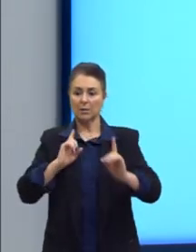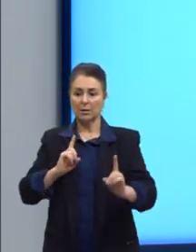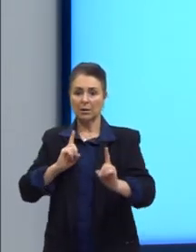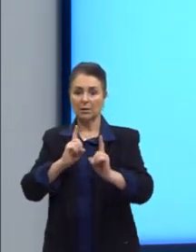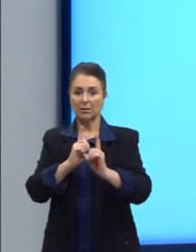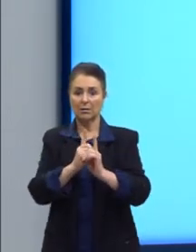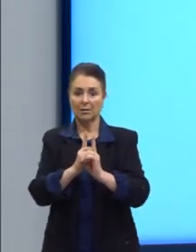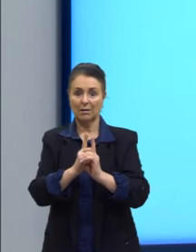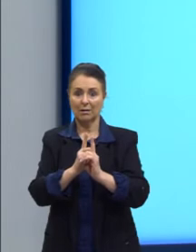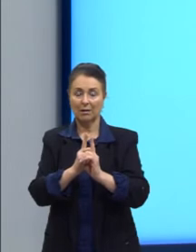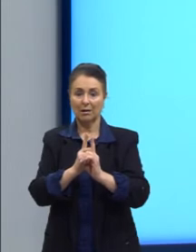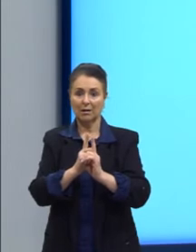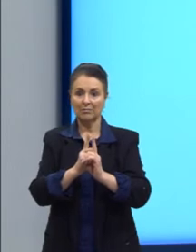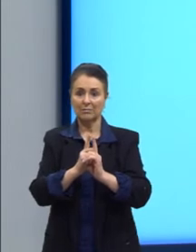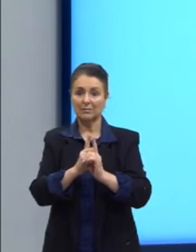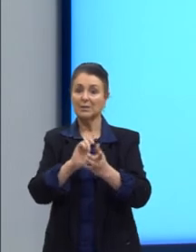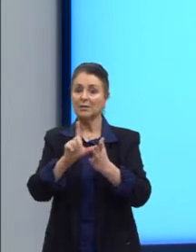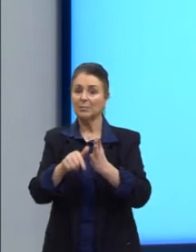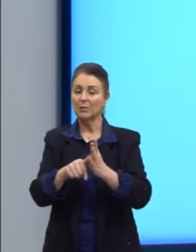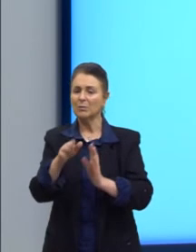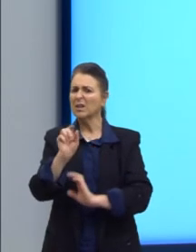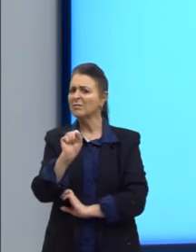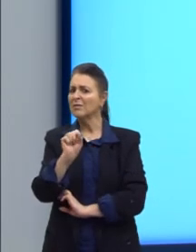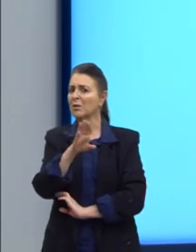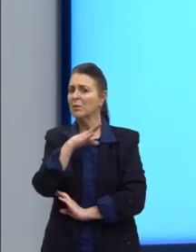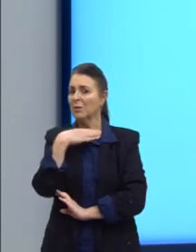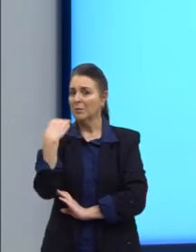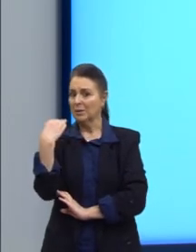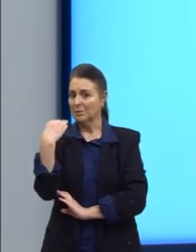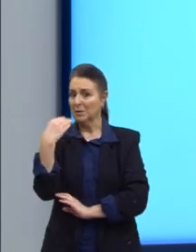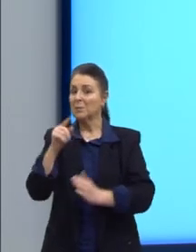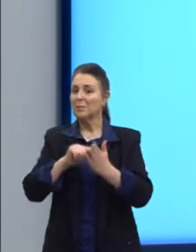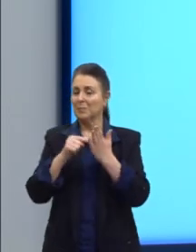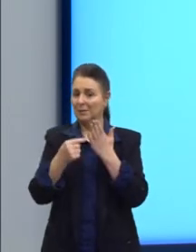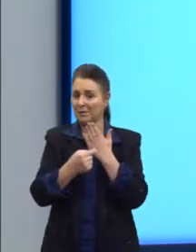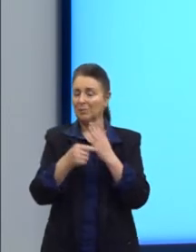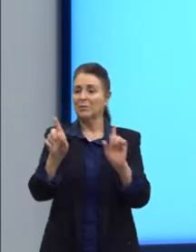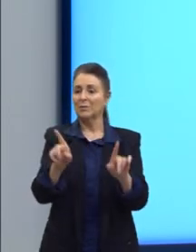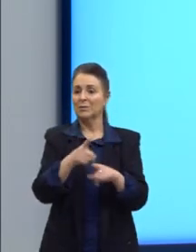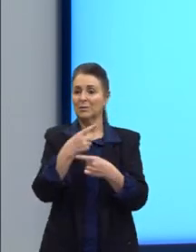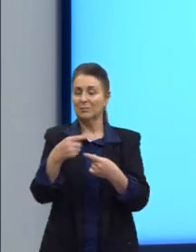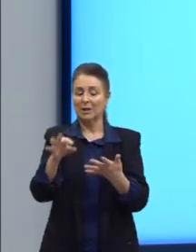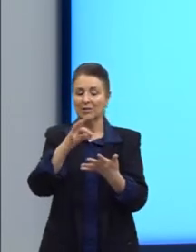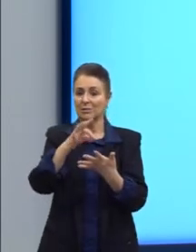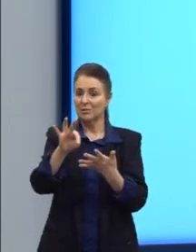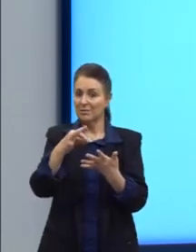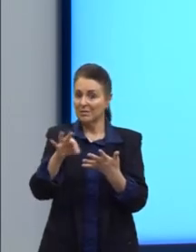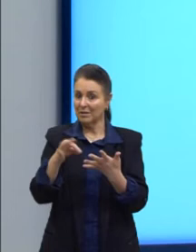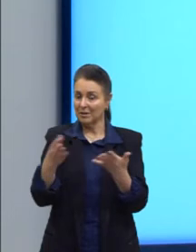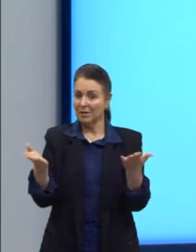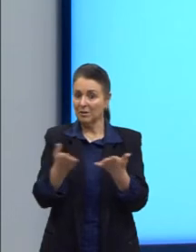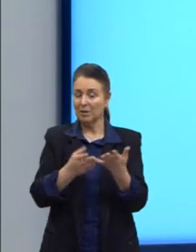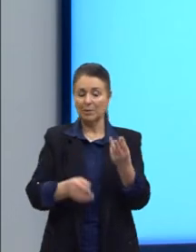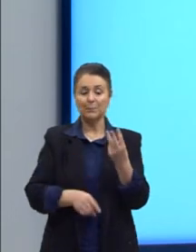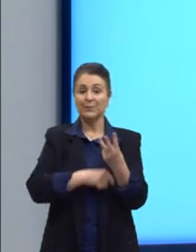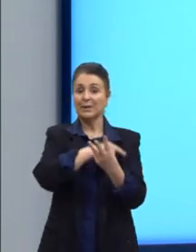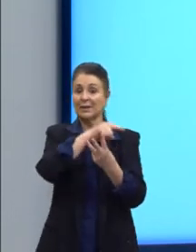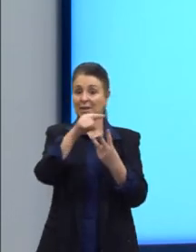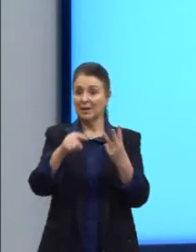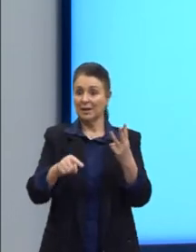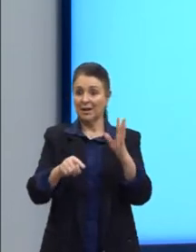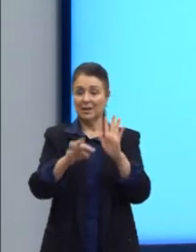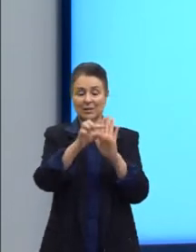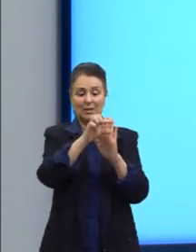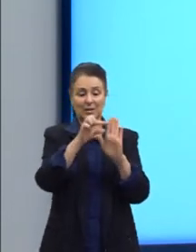encontrar-se com a morte e a gente destaca agora então três versos